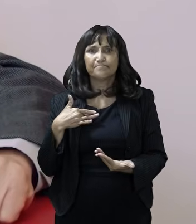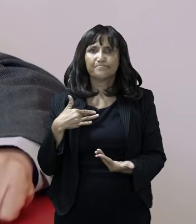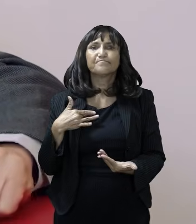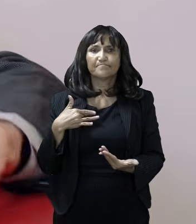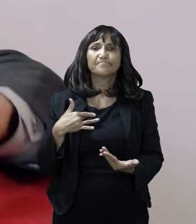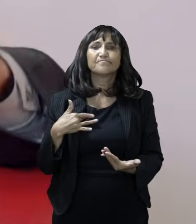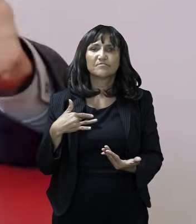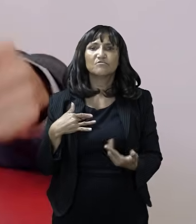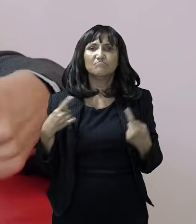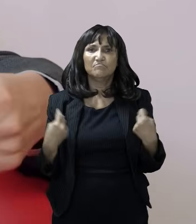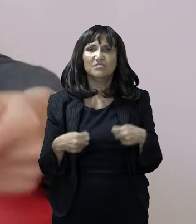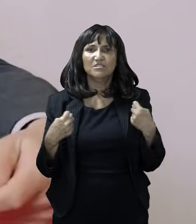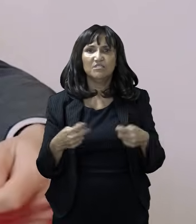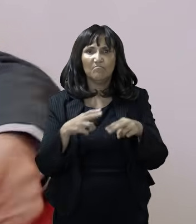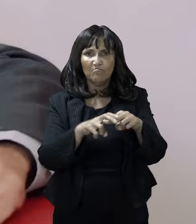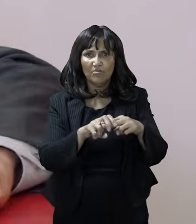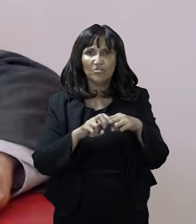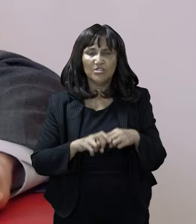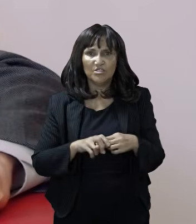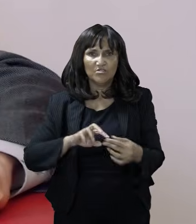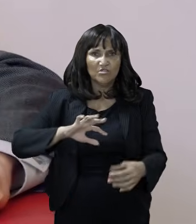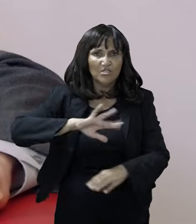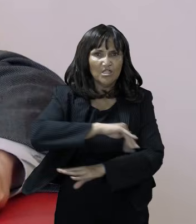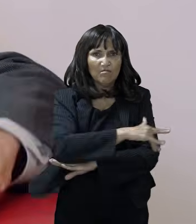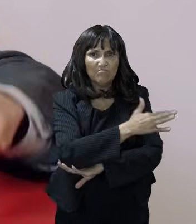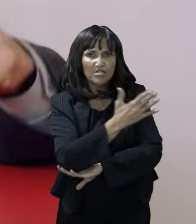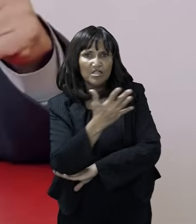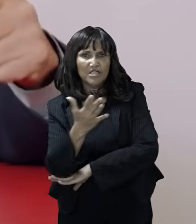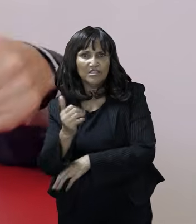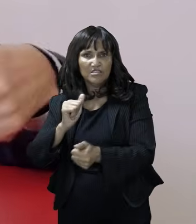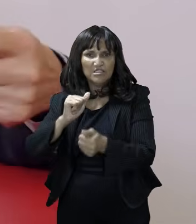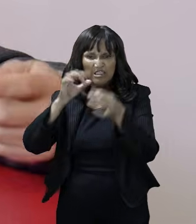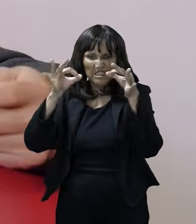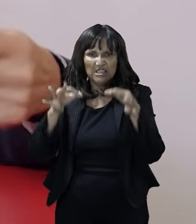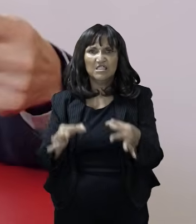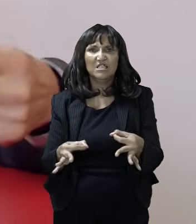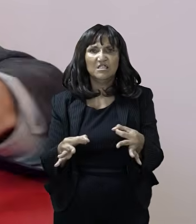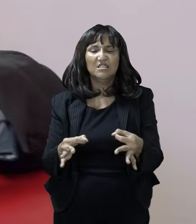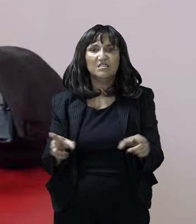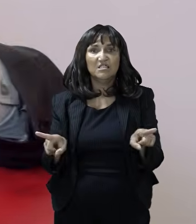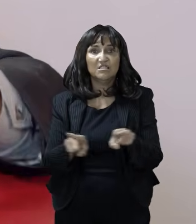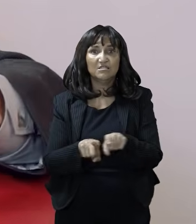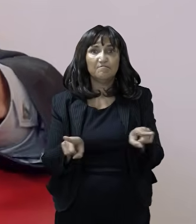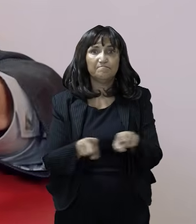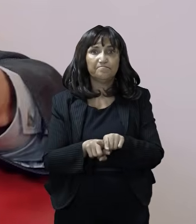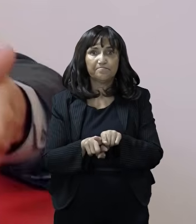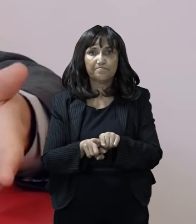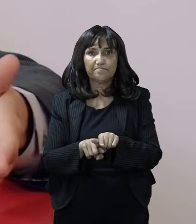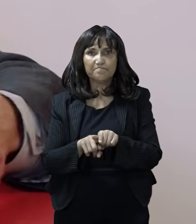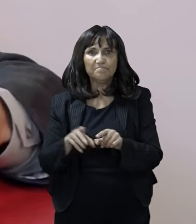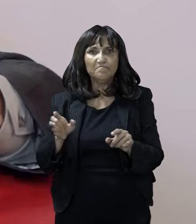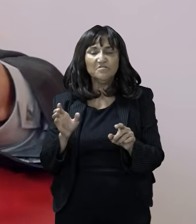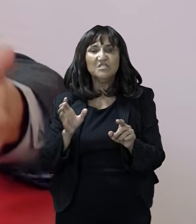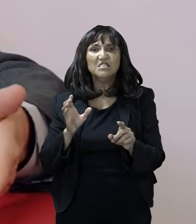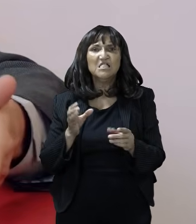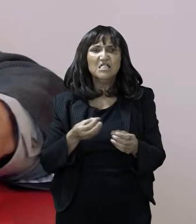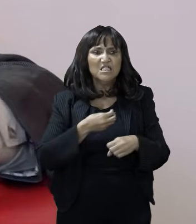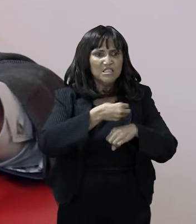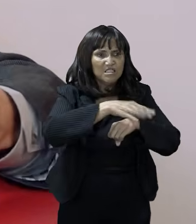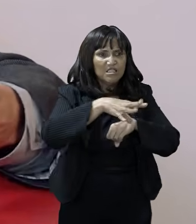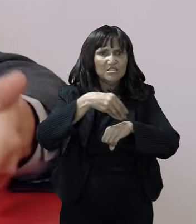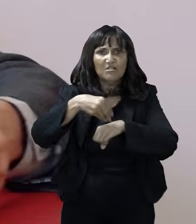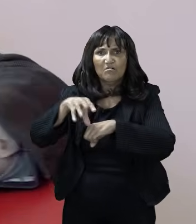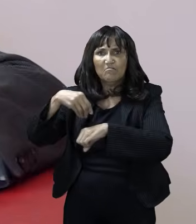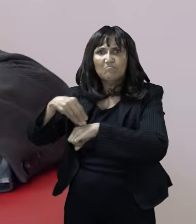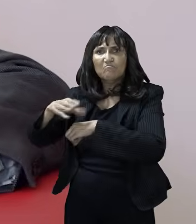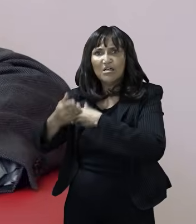né? Portanto, ambientalmente adequado, e que, ao mesmo tempo, que esta riqueza ela seja distribuída, ela